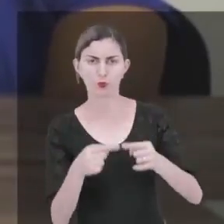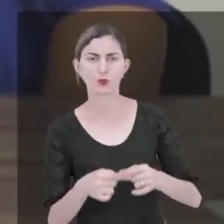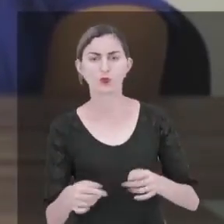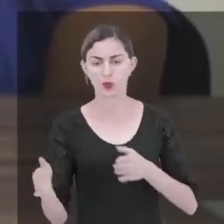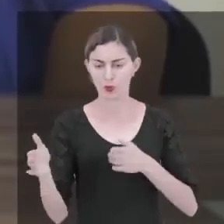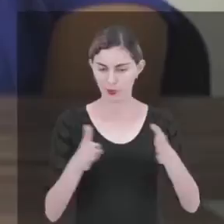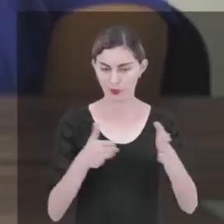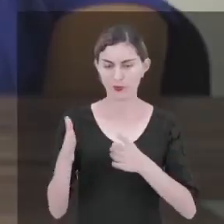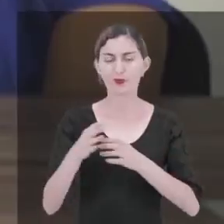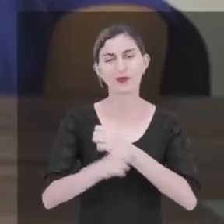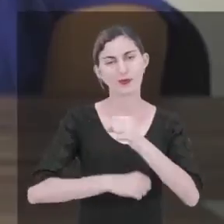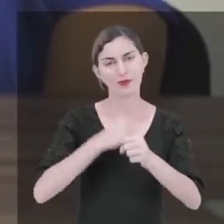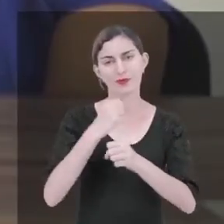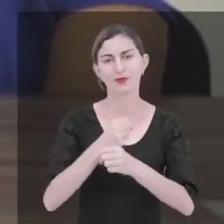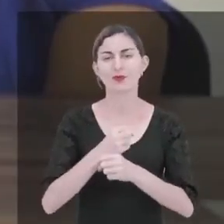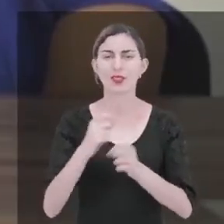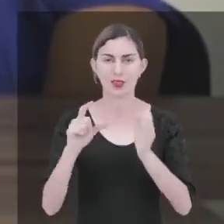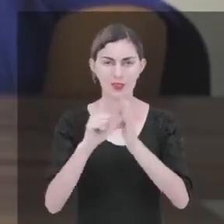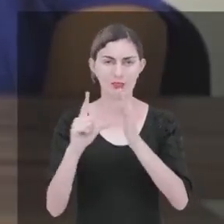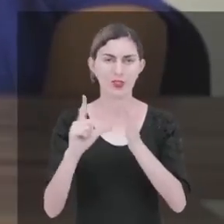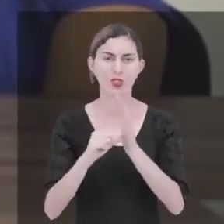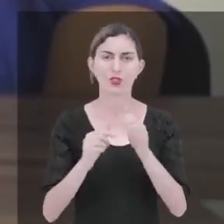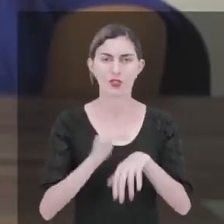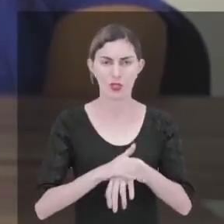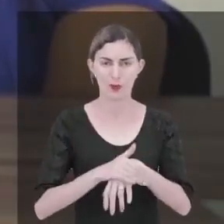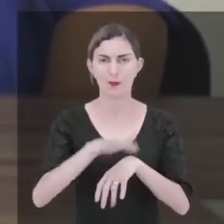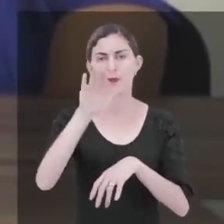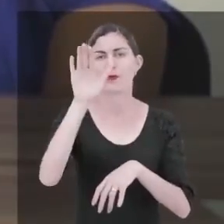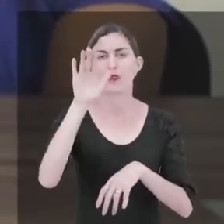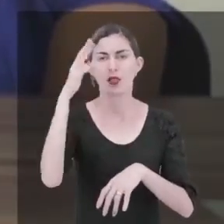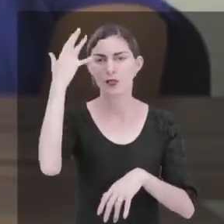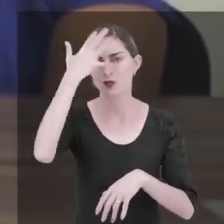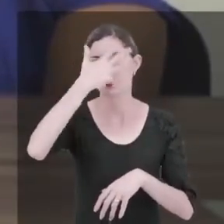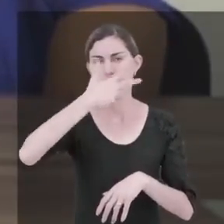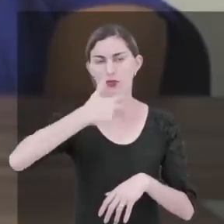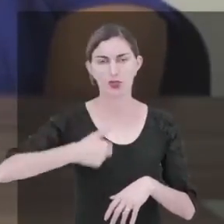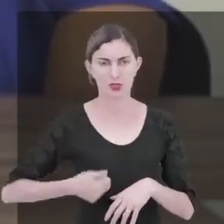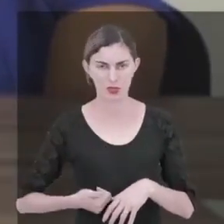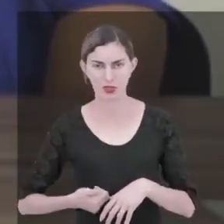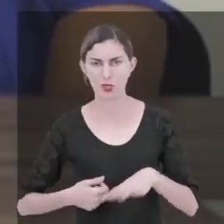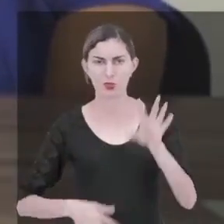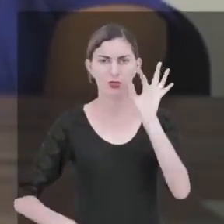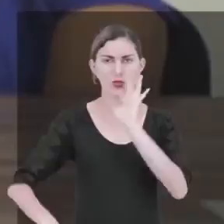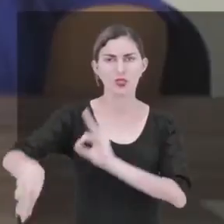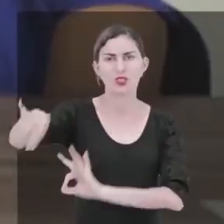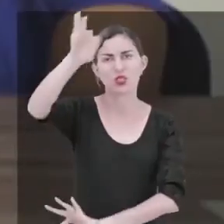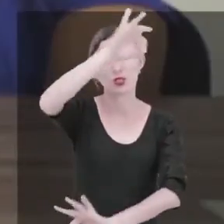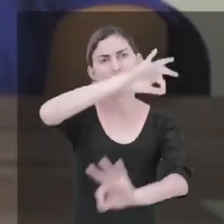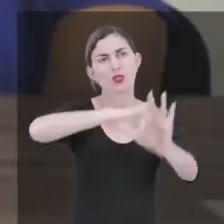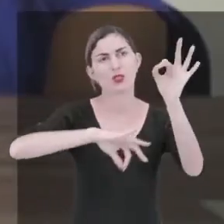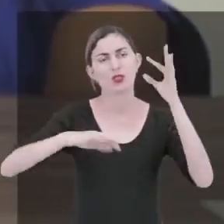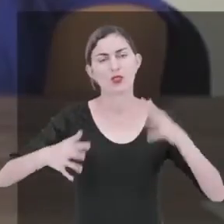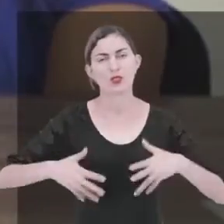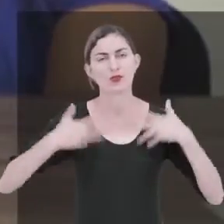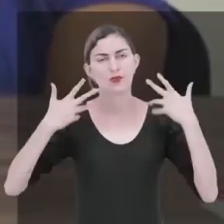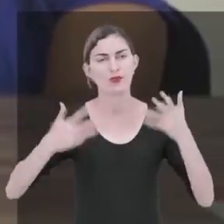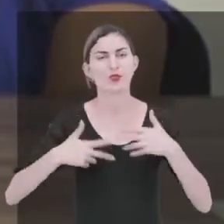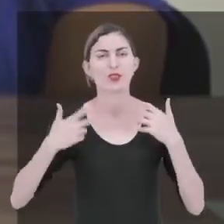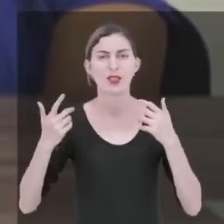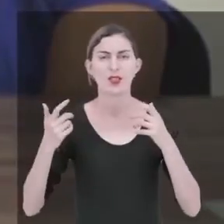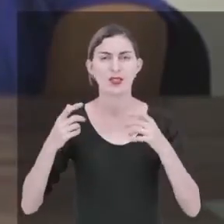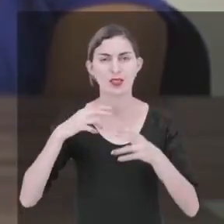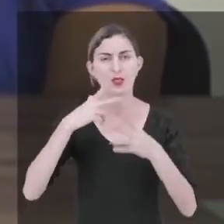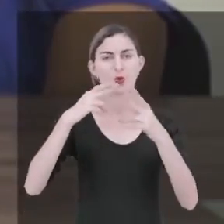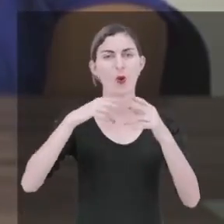alinhada com aquele período do ano. As lojas mais bonitas, vamos dizer assim, mais decoradas, mais animadas,